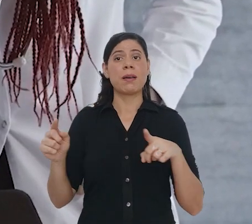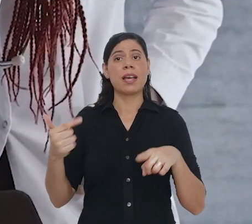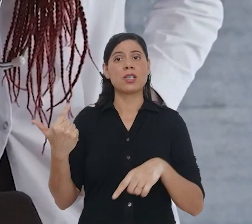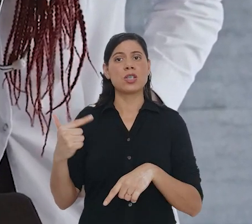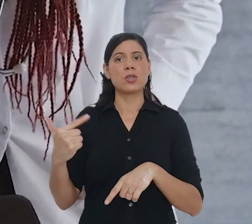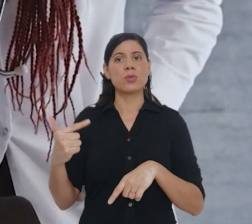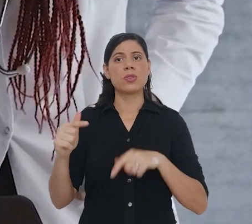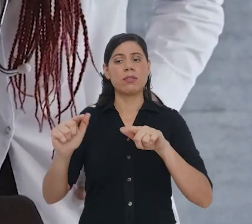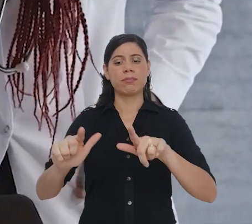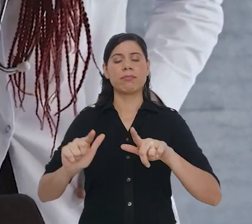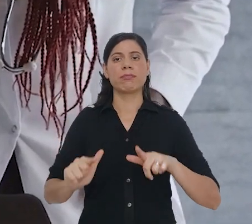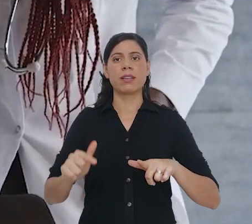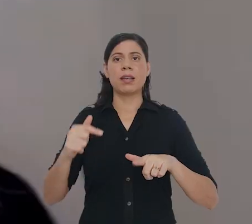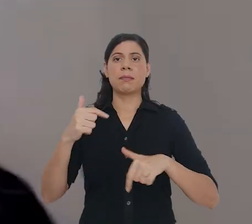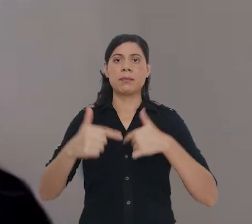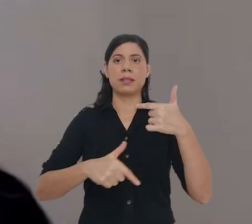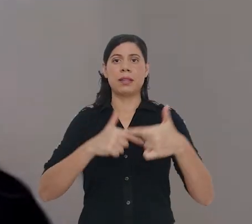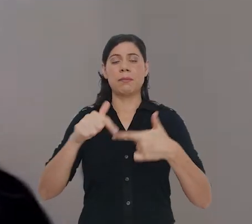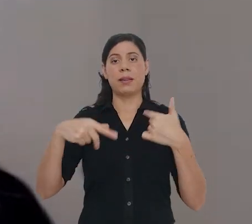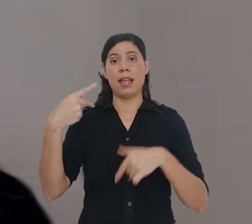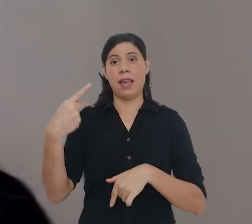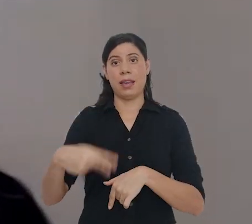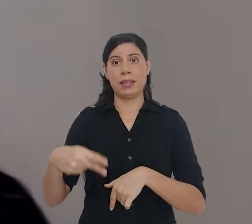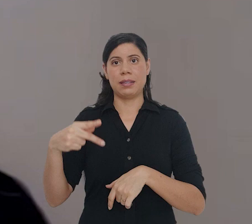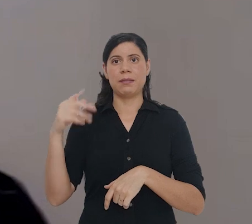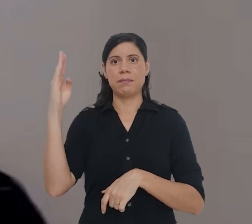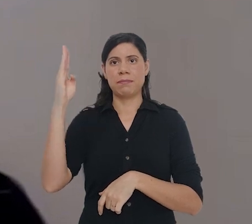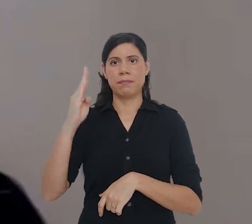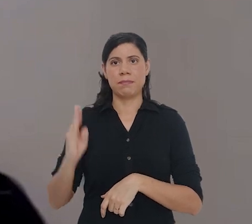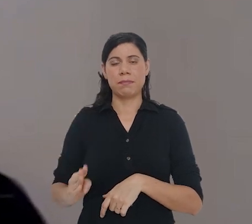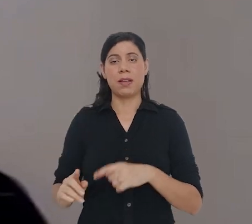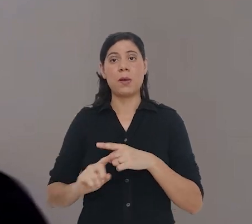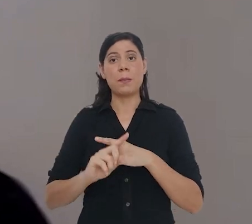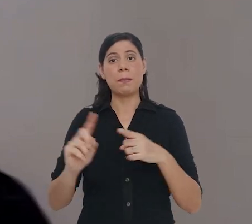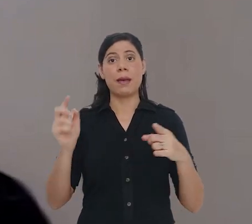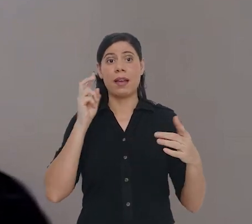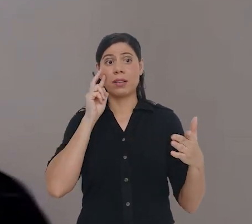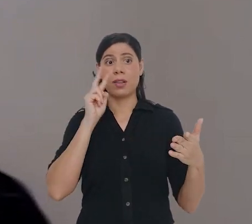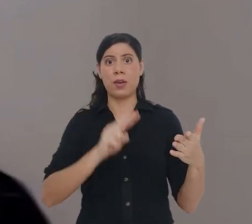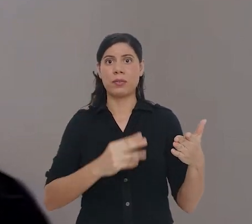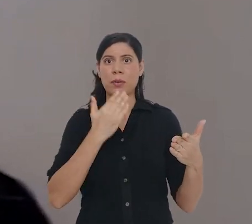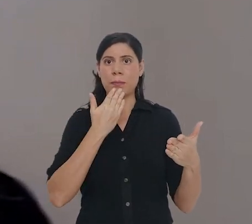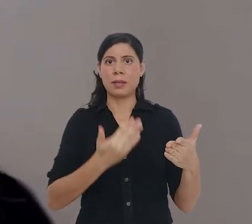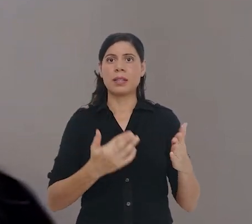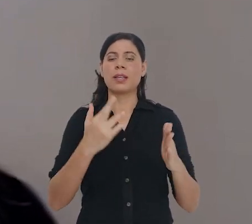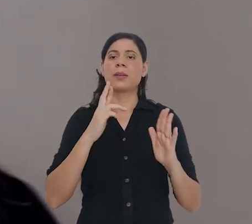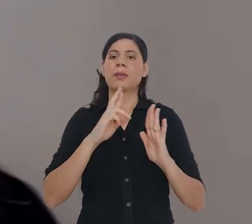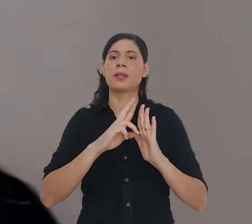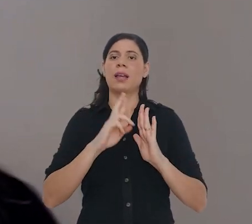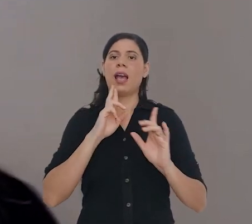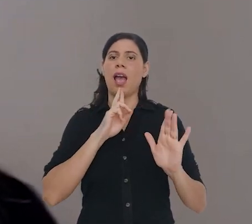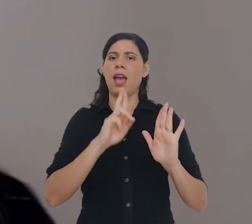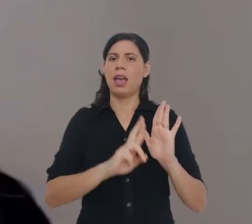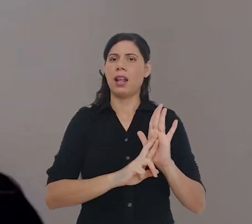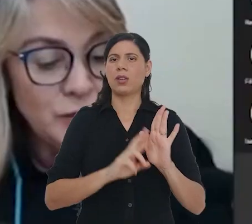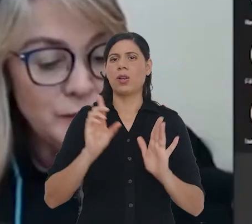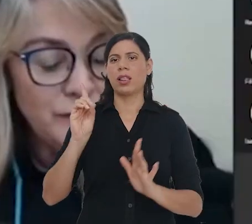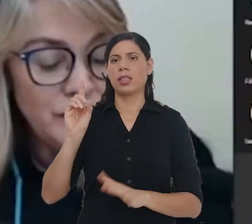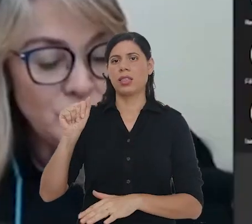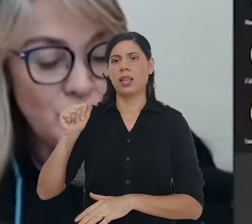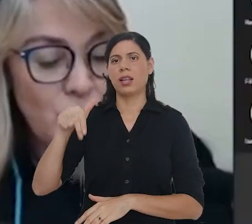para o exercício da medicina no Brasil. No entanto, ao examinar a apelação, a relatora desembargadora federal Daniele